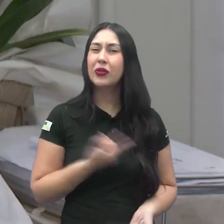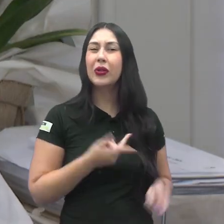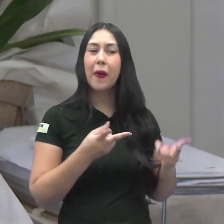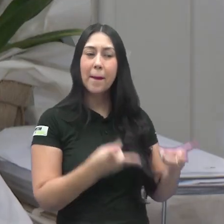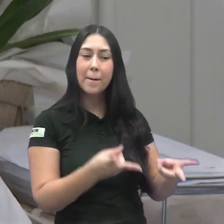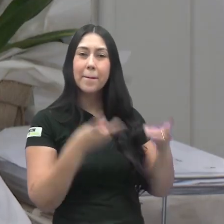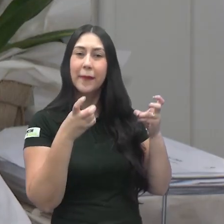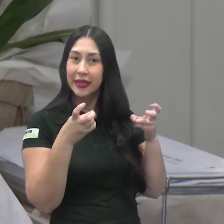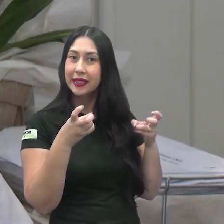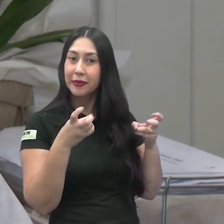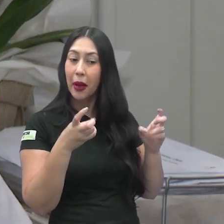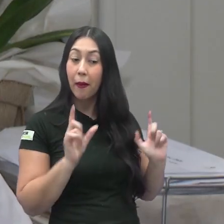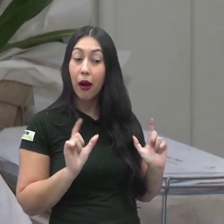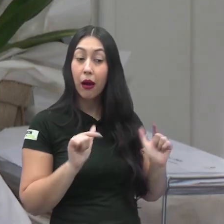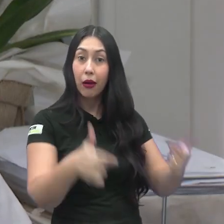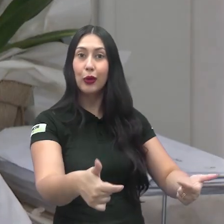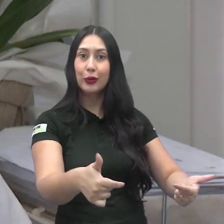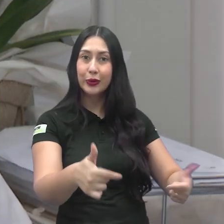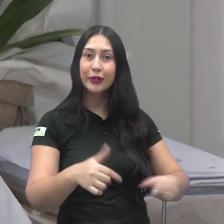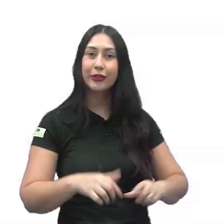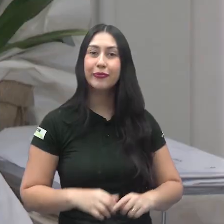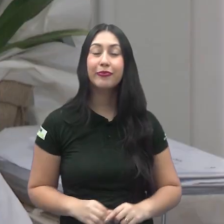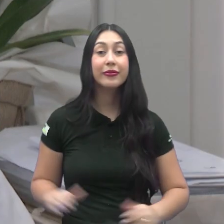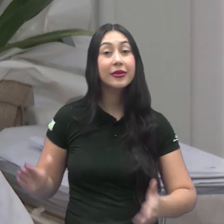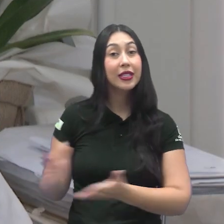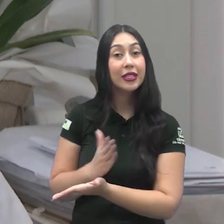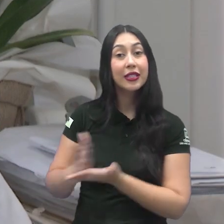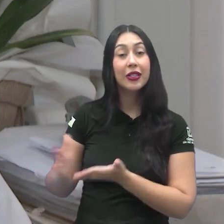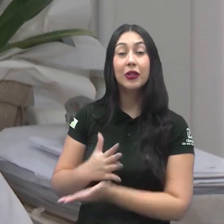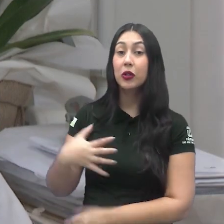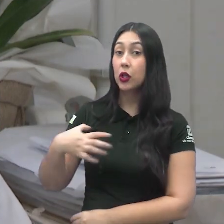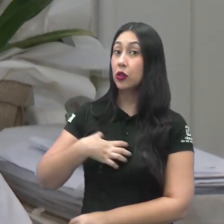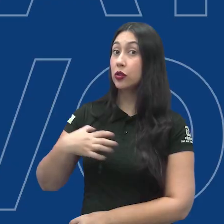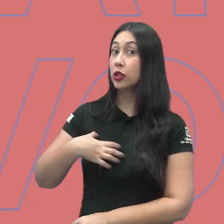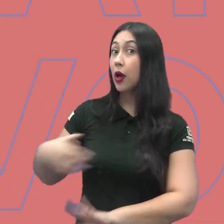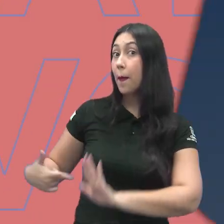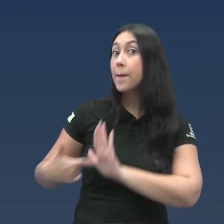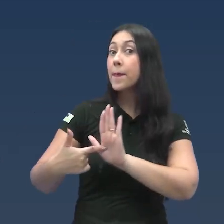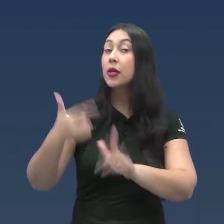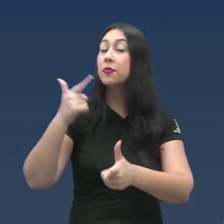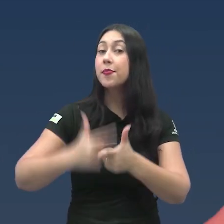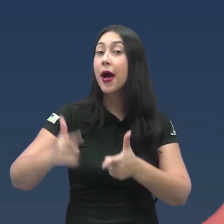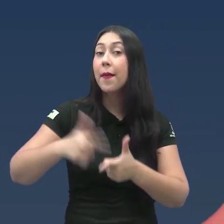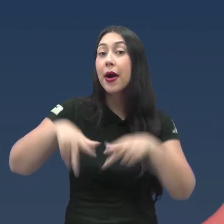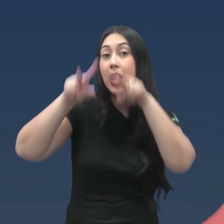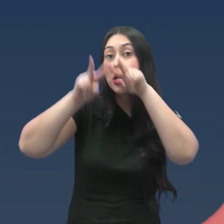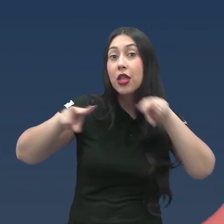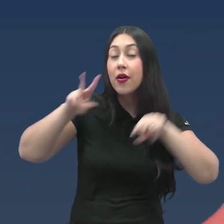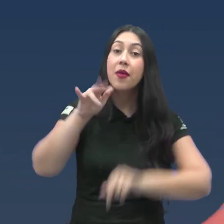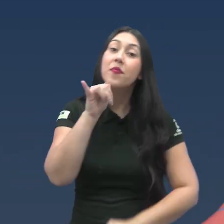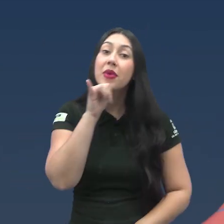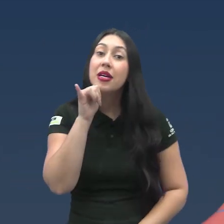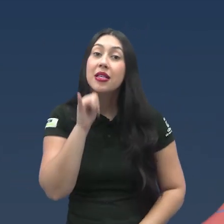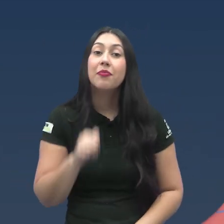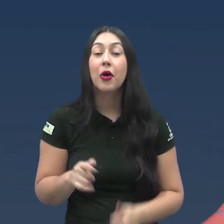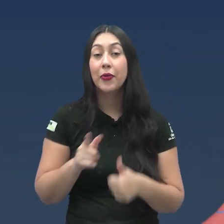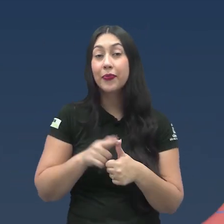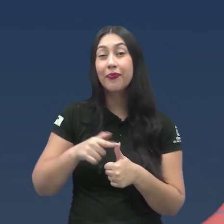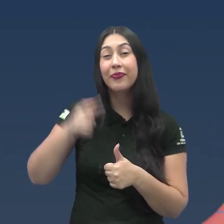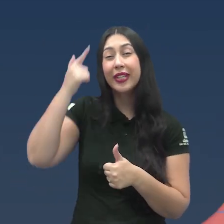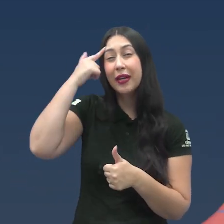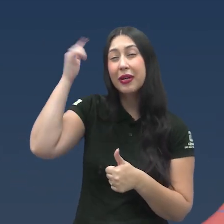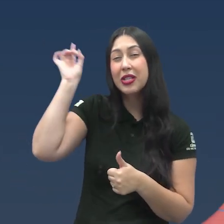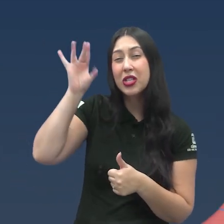mais irritada, então a gente já consegue identificar nessas atitudes da criança. Alguns sintomas podem indicar problemas de